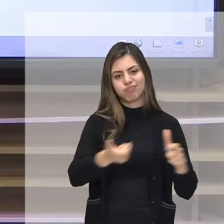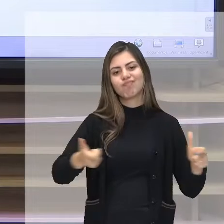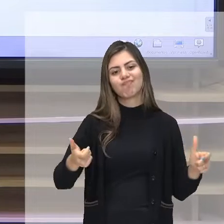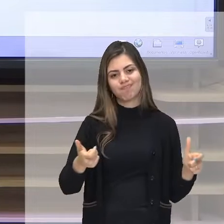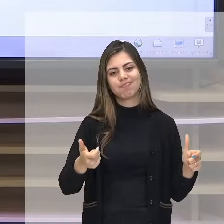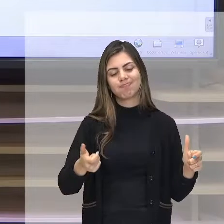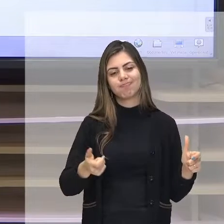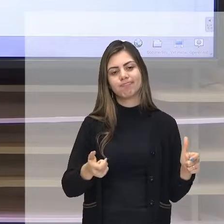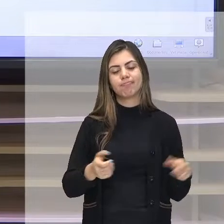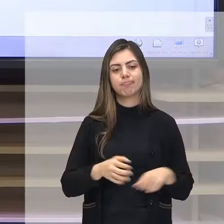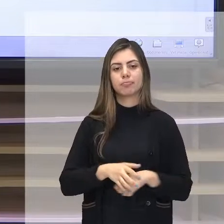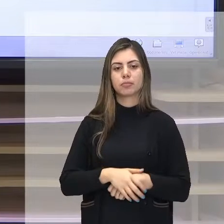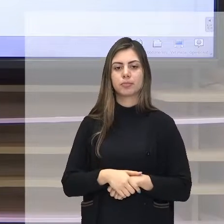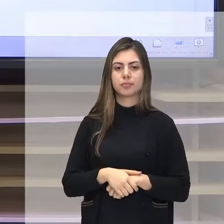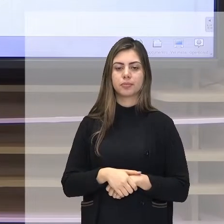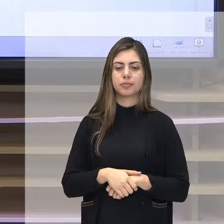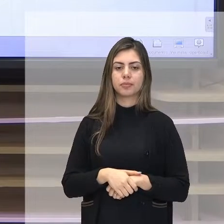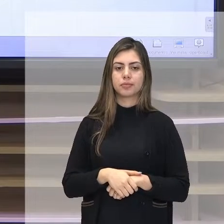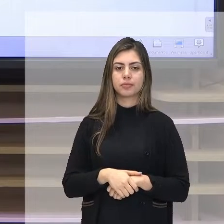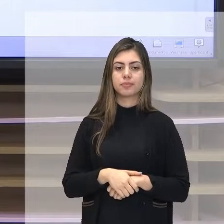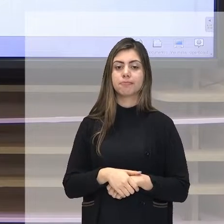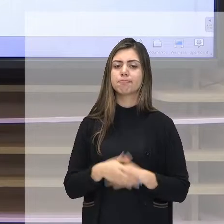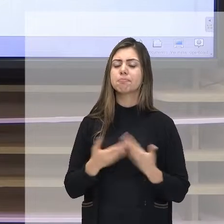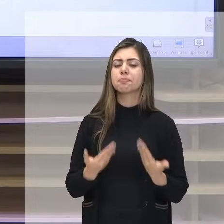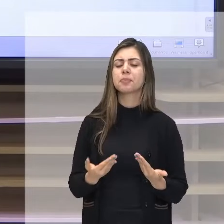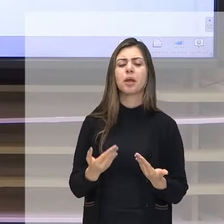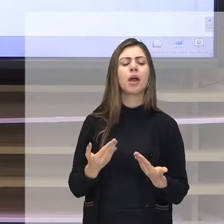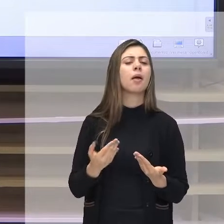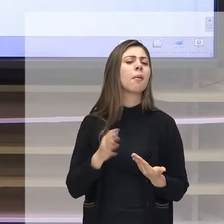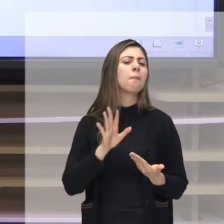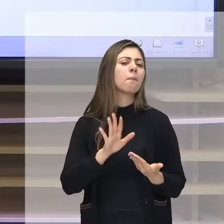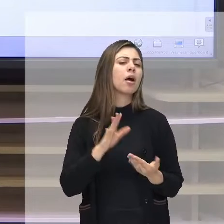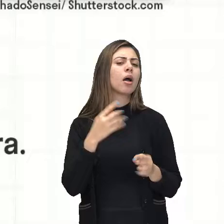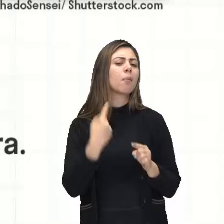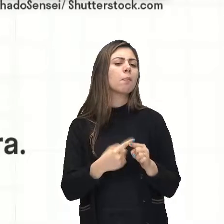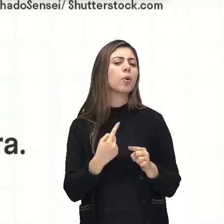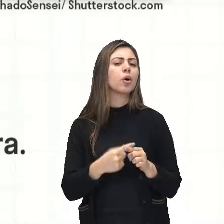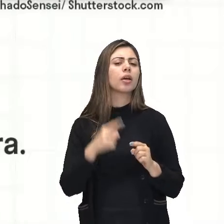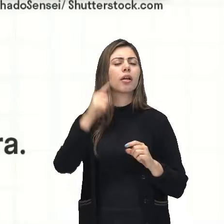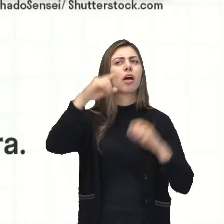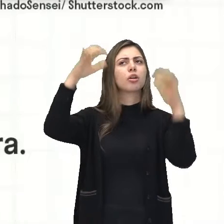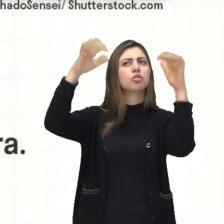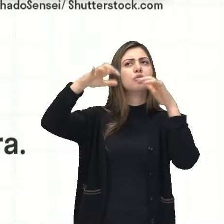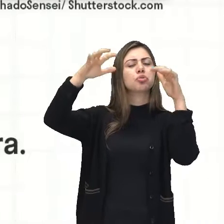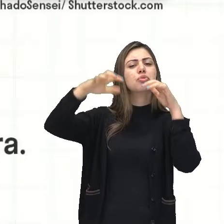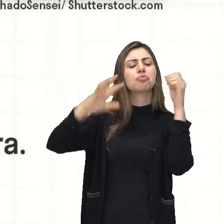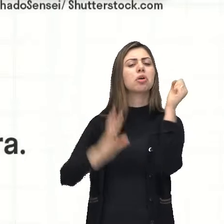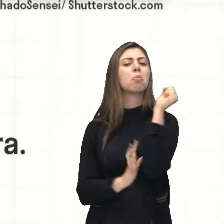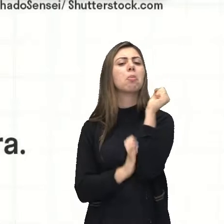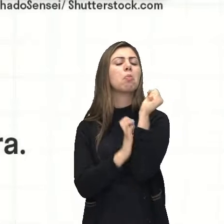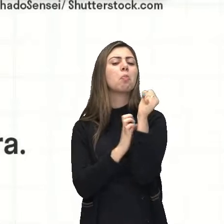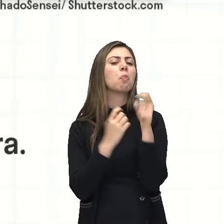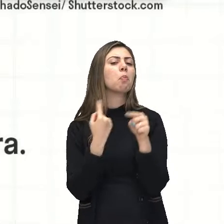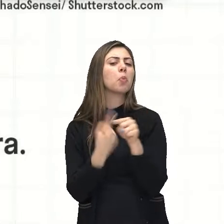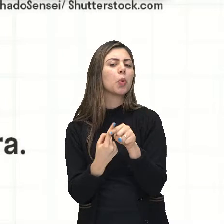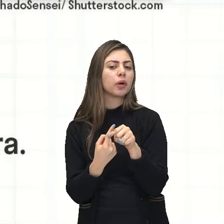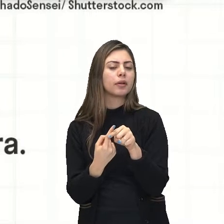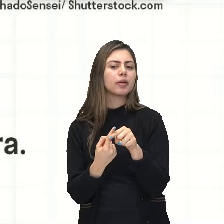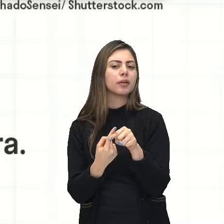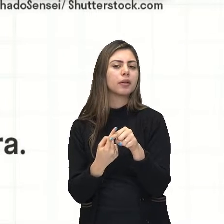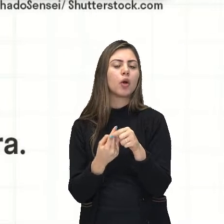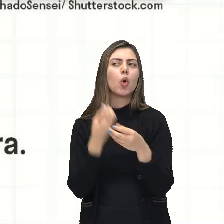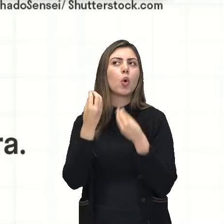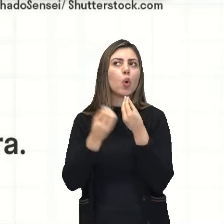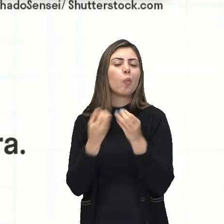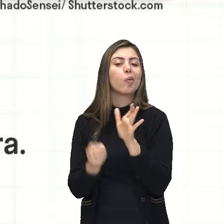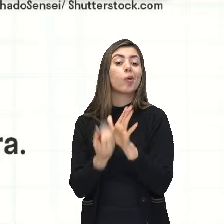com bastante indústrias. E qual é a causa da chuva ácida? Então, como eu falei para vocês, a chuva